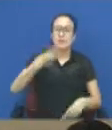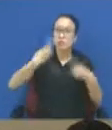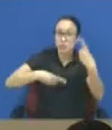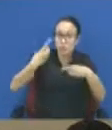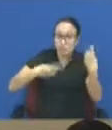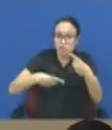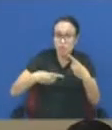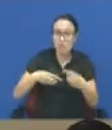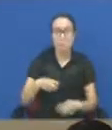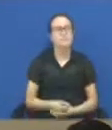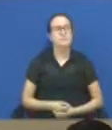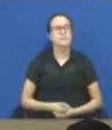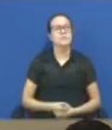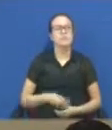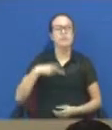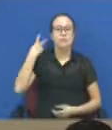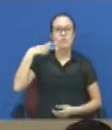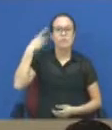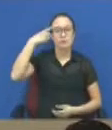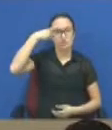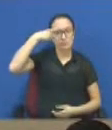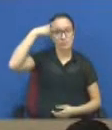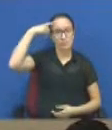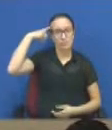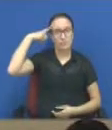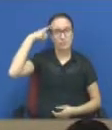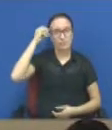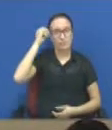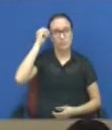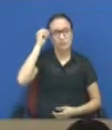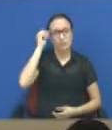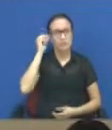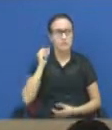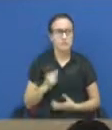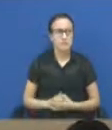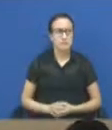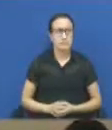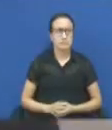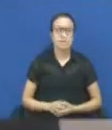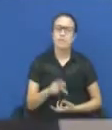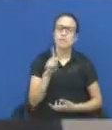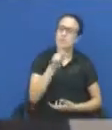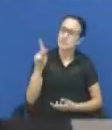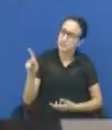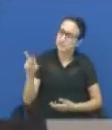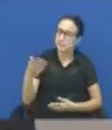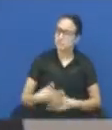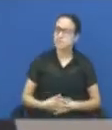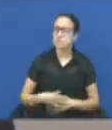2014. Com a palavra o vereador Wilson. Senhor presidente, em primeiro lugar, eu quero agradecer ao Júlio